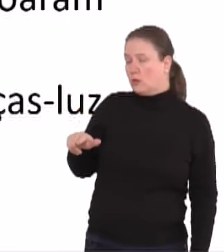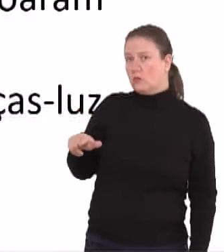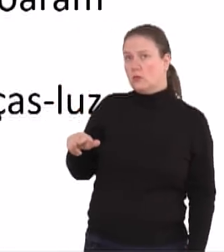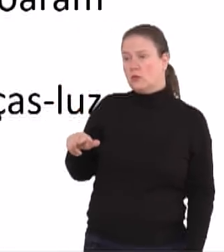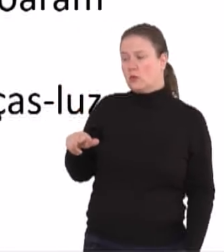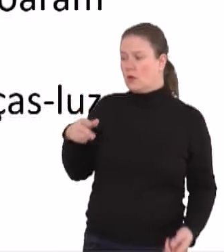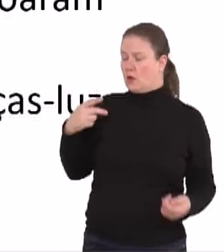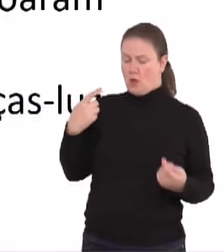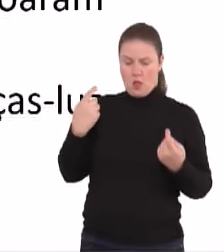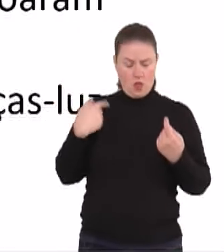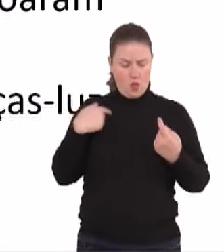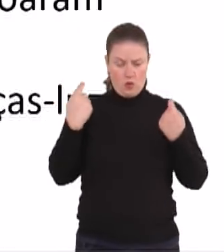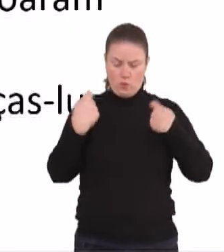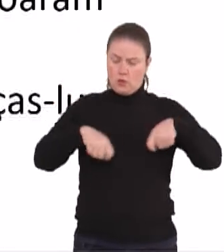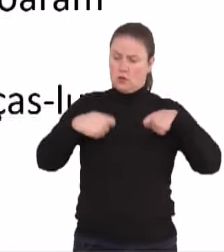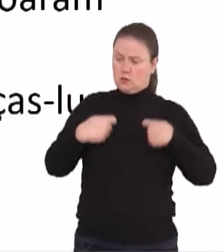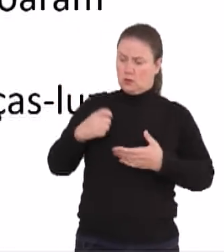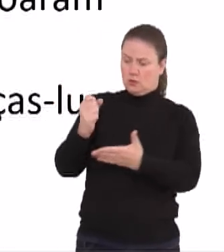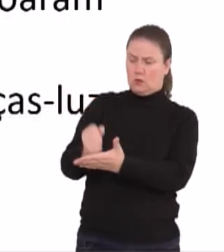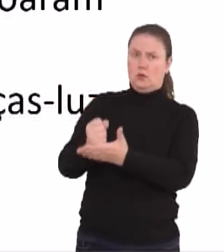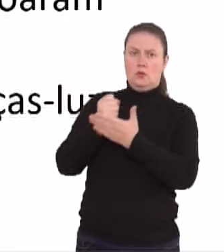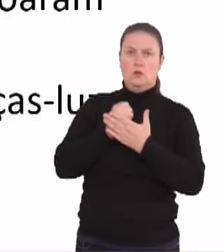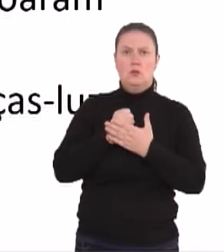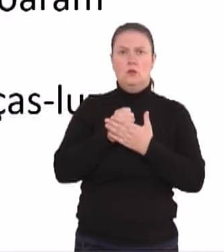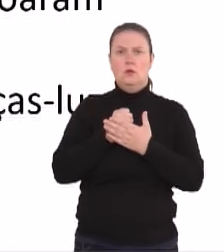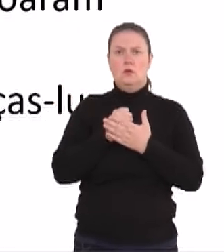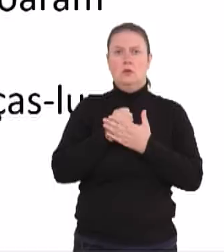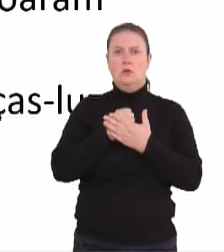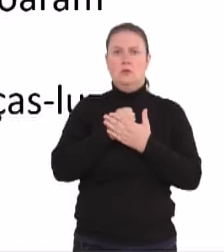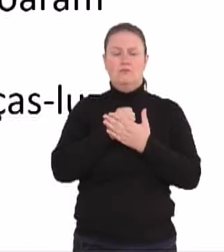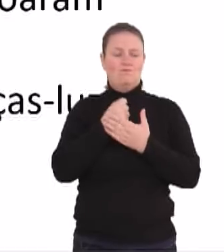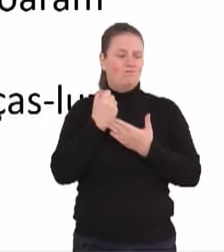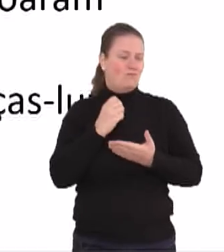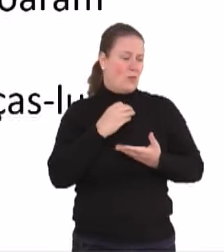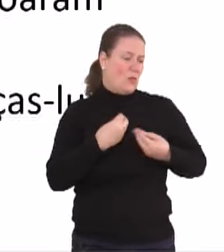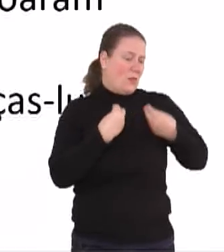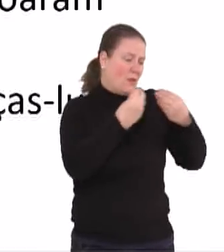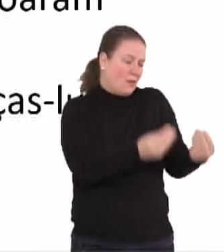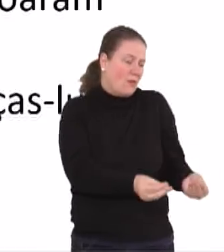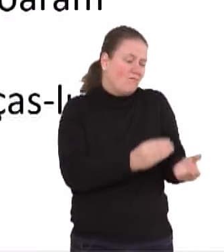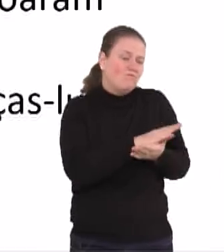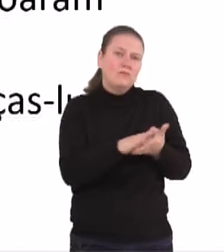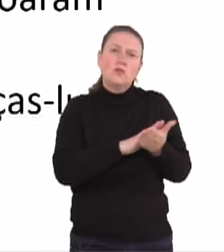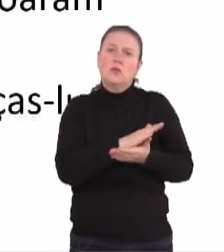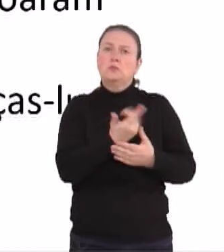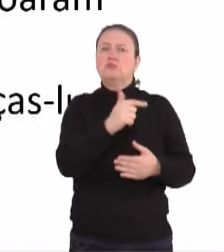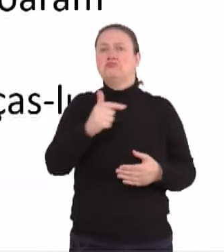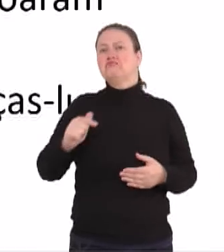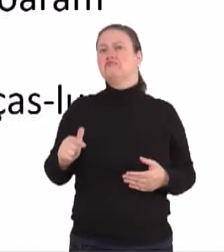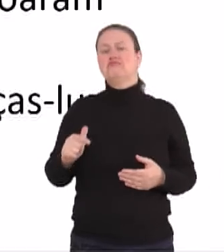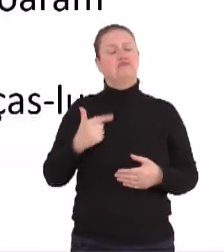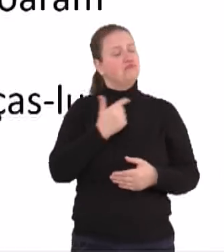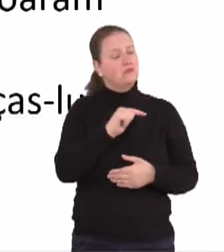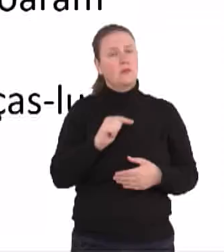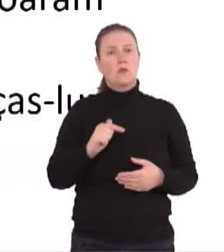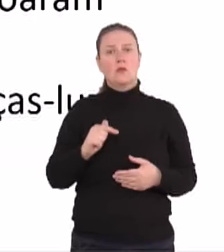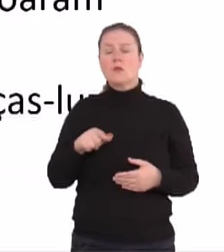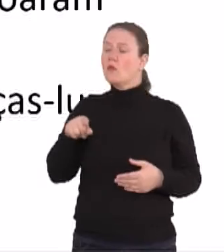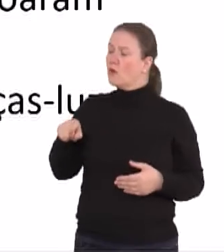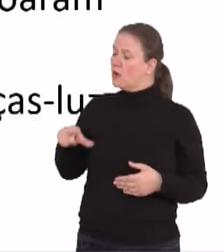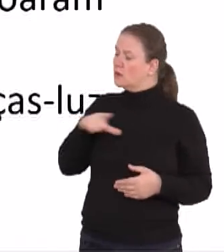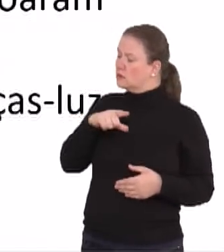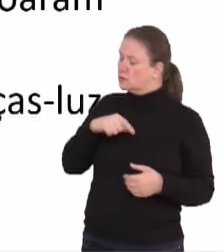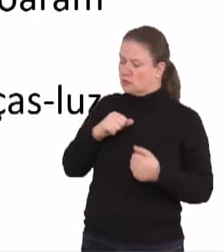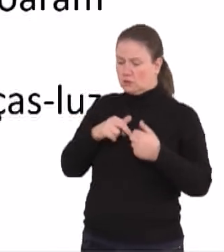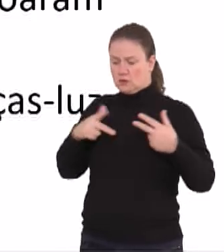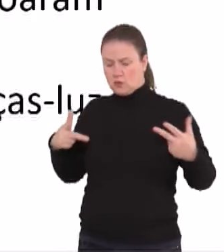preciso de sua ajuda. Nada tenho para dar, você bem sabe. Ora, Uru, você tem